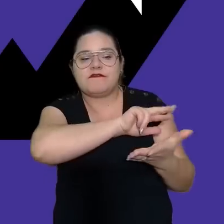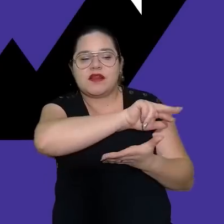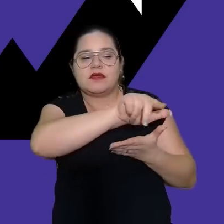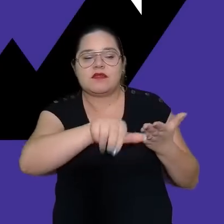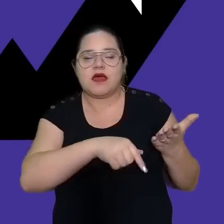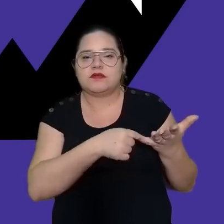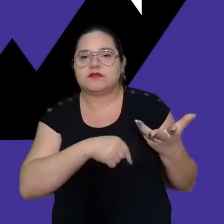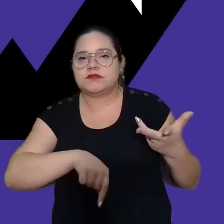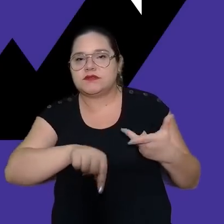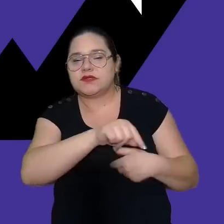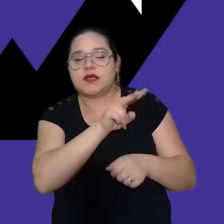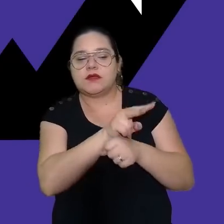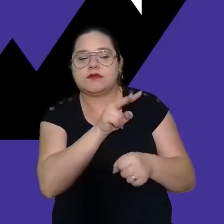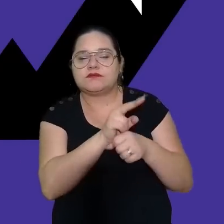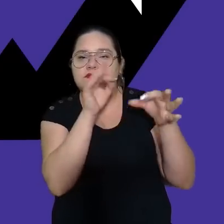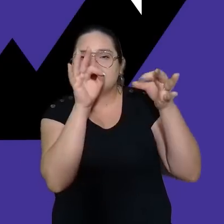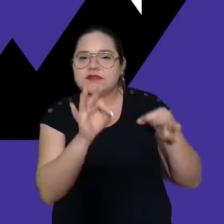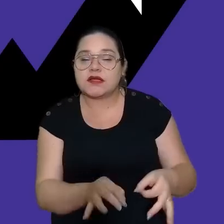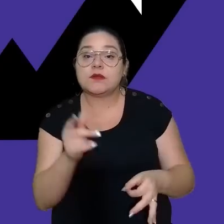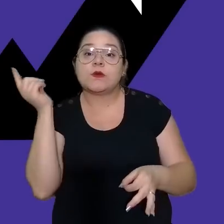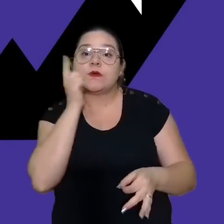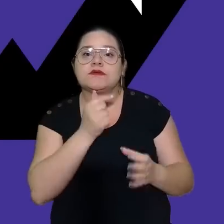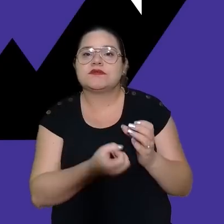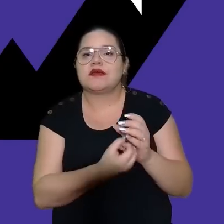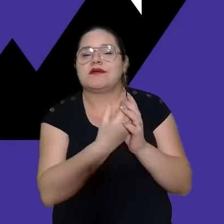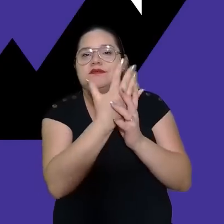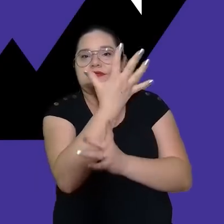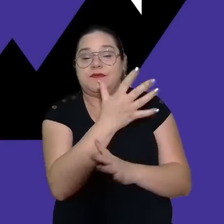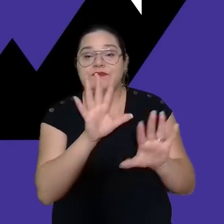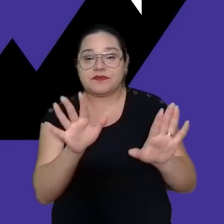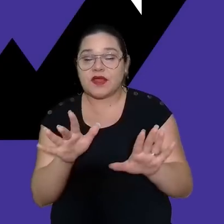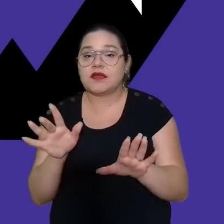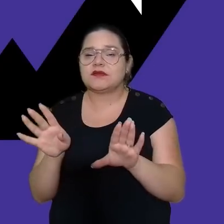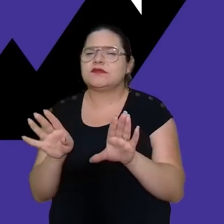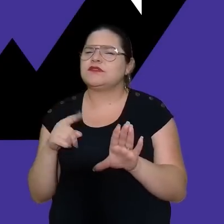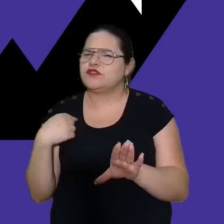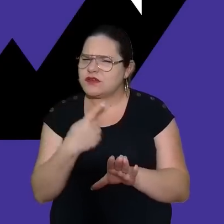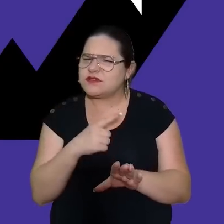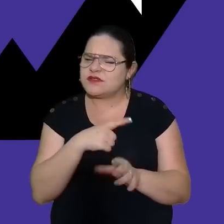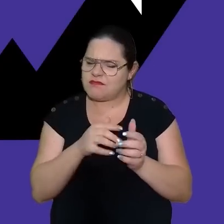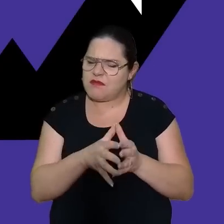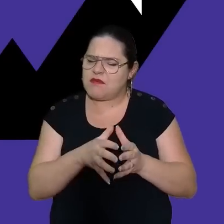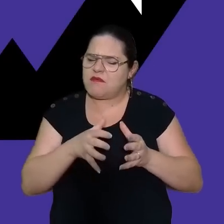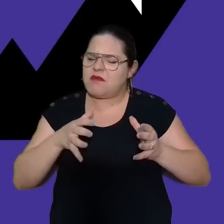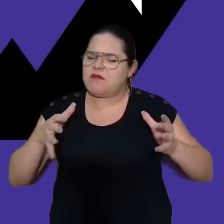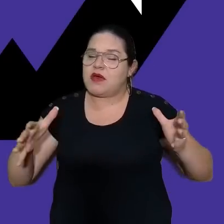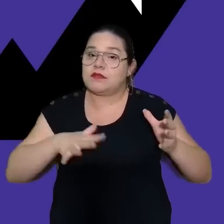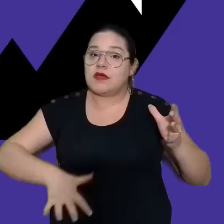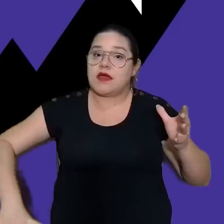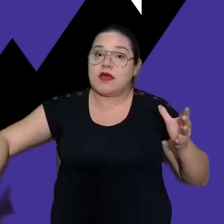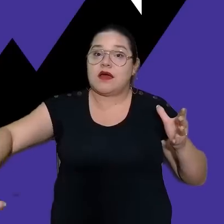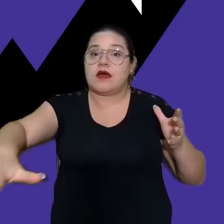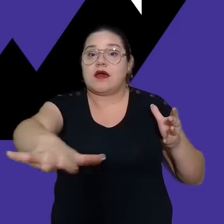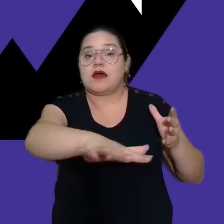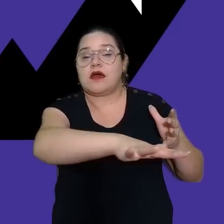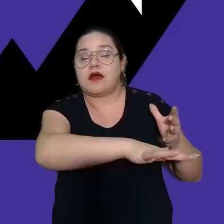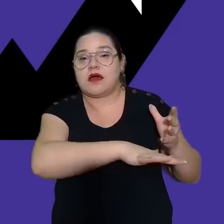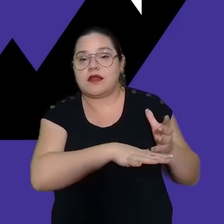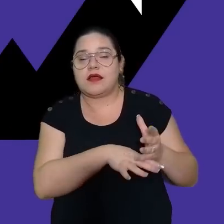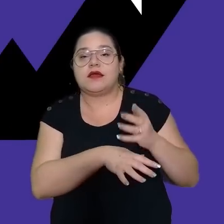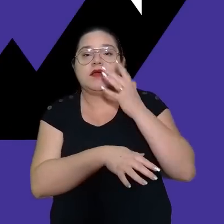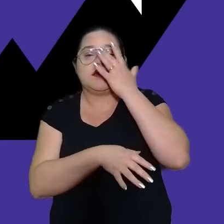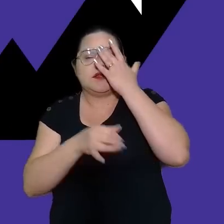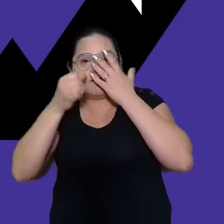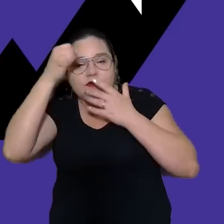trato adequado, e consegue crescer. E nós temos muito para crescer, muita área de pecuária sendo transformada em lavoura,